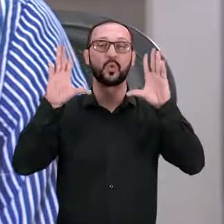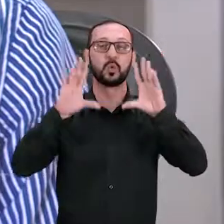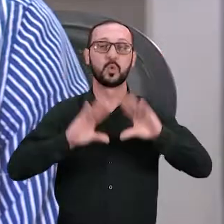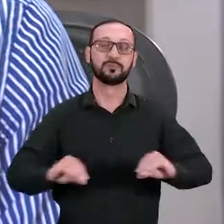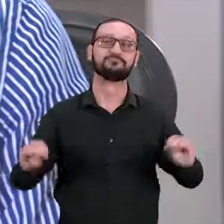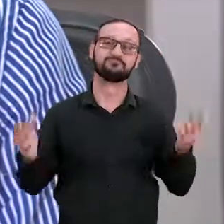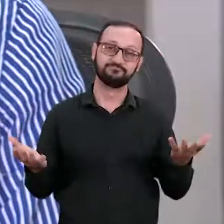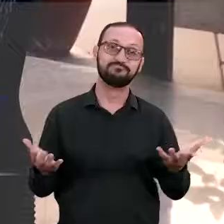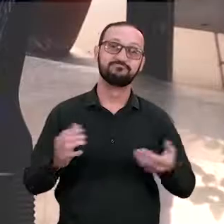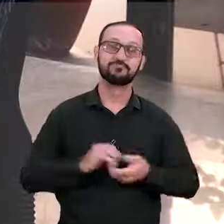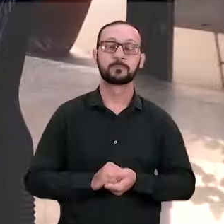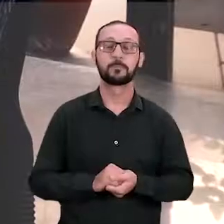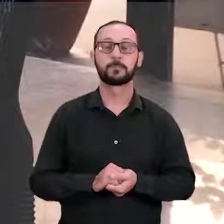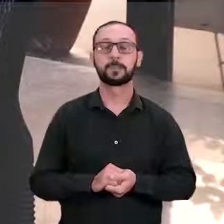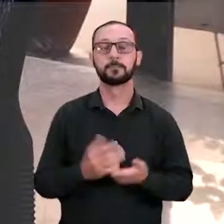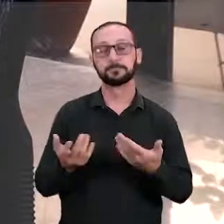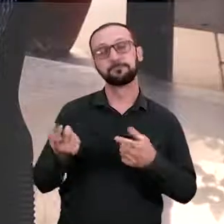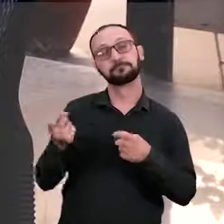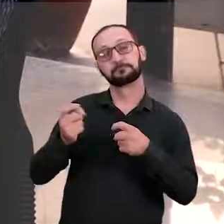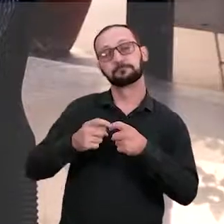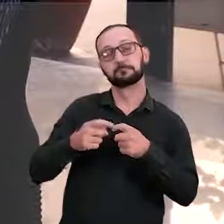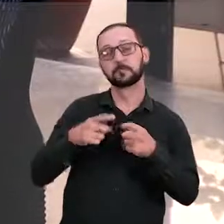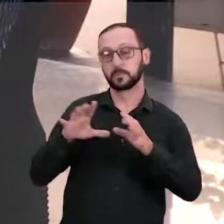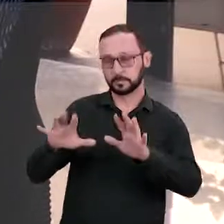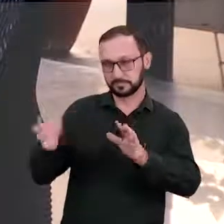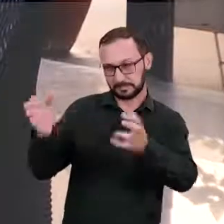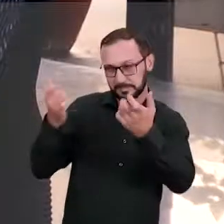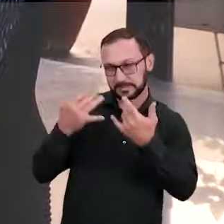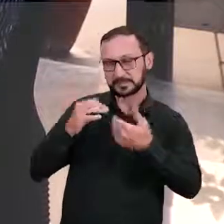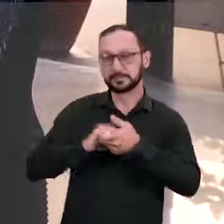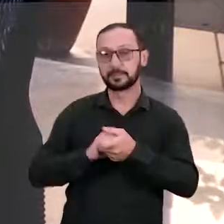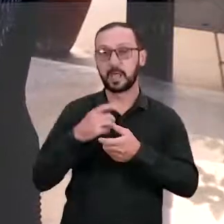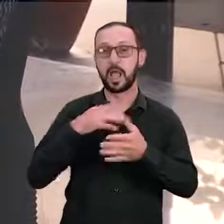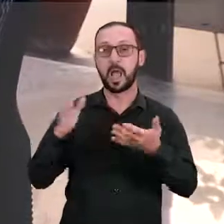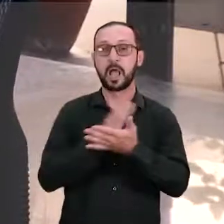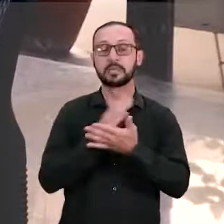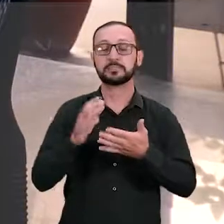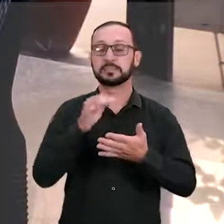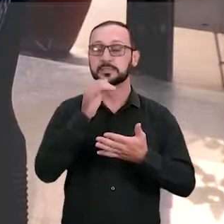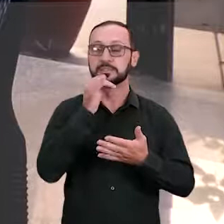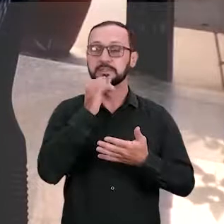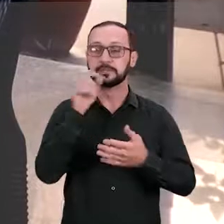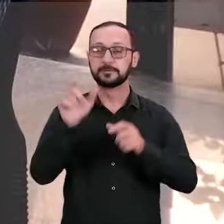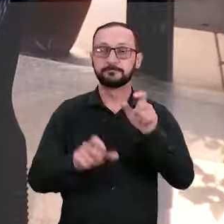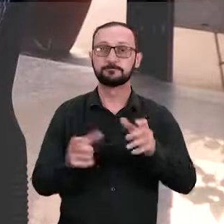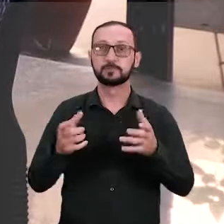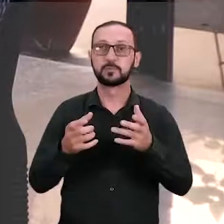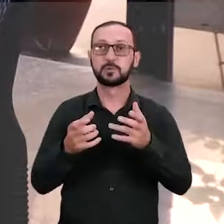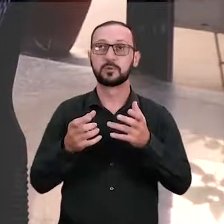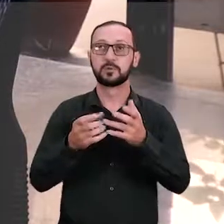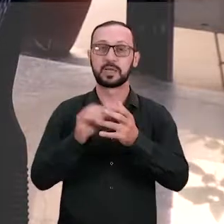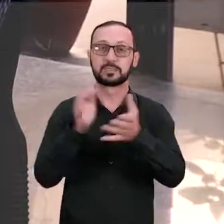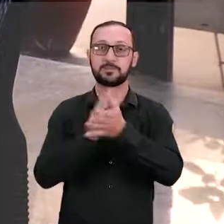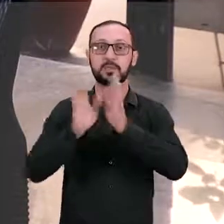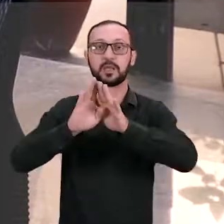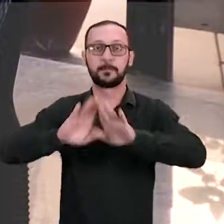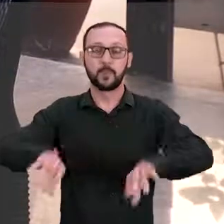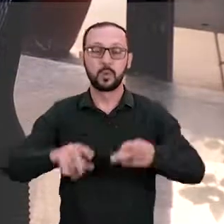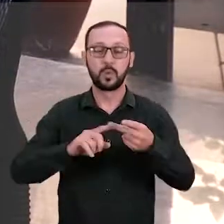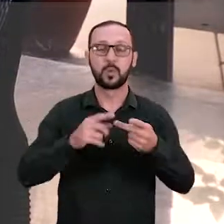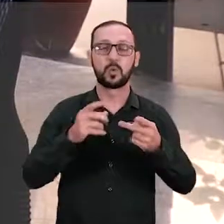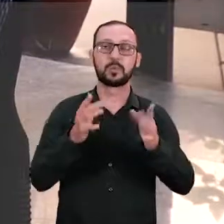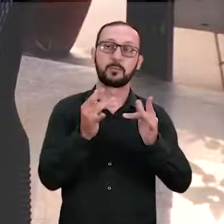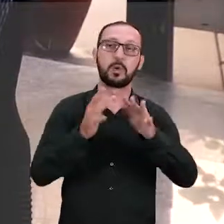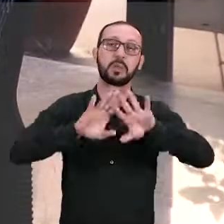sofrimento do ser humano. Doutor, a gente vê muitas pessoas assim, quando elas se deparam, ou terminou com o marido, uma relação,